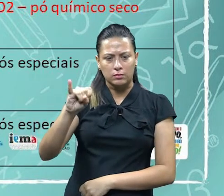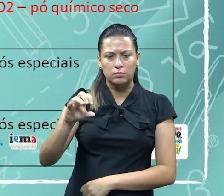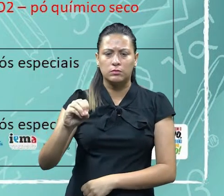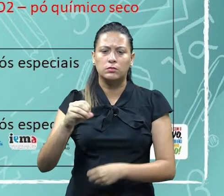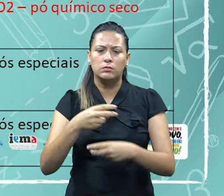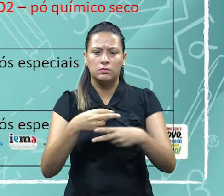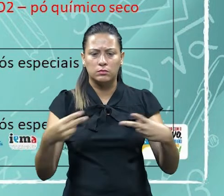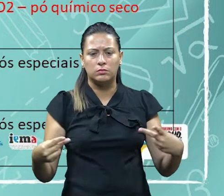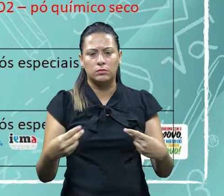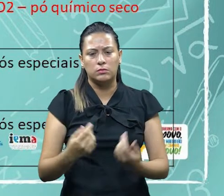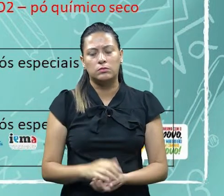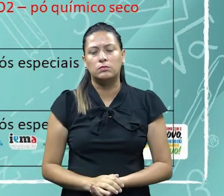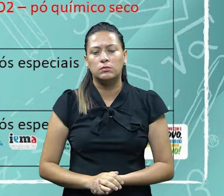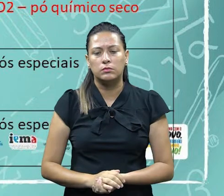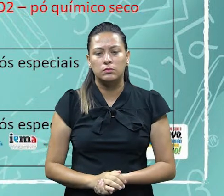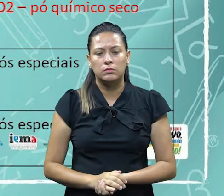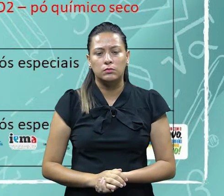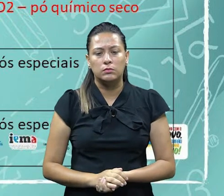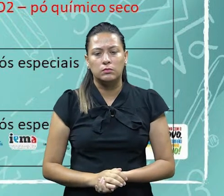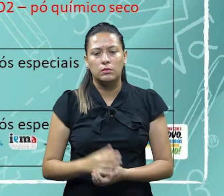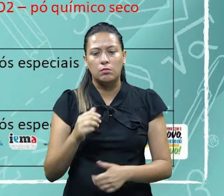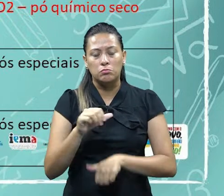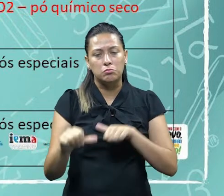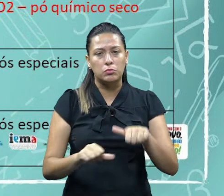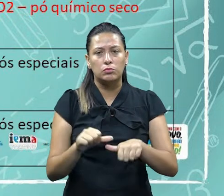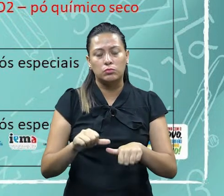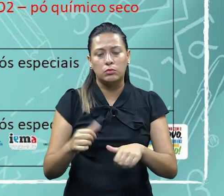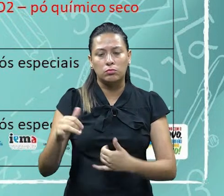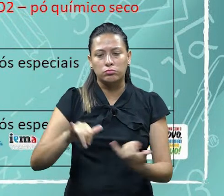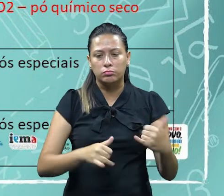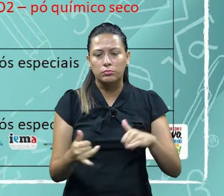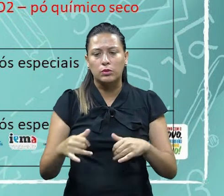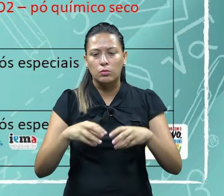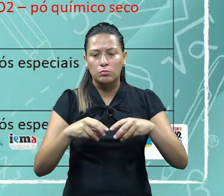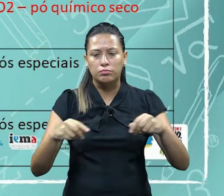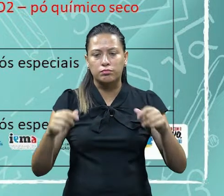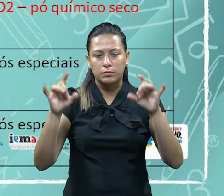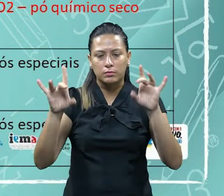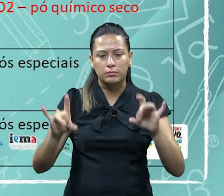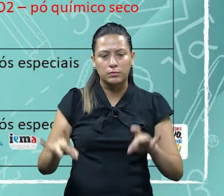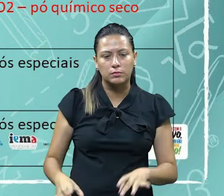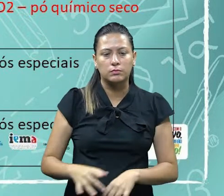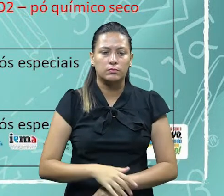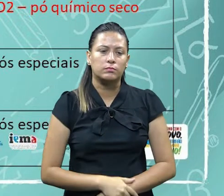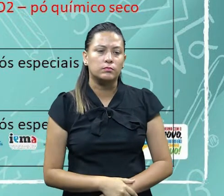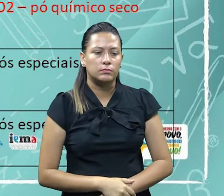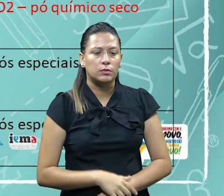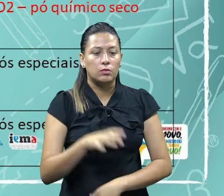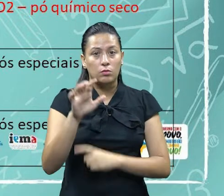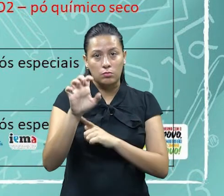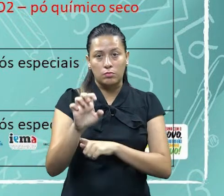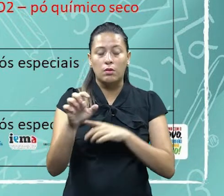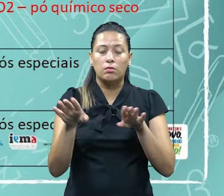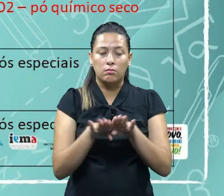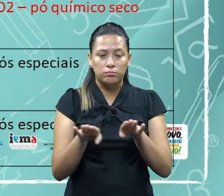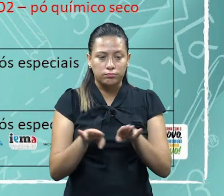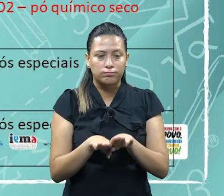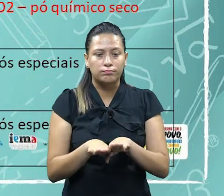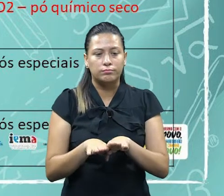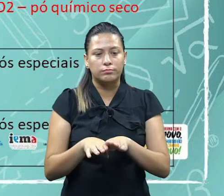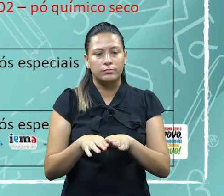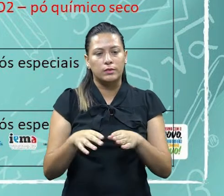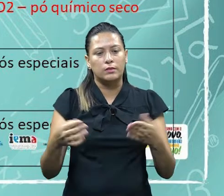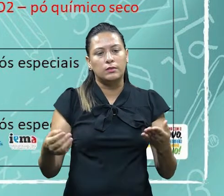Também quebra da reação química com pós especiais, assim como o tipo E, substâncias radioativas